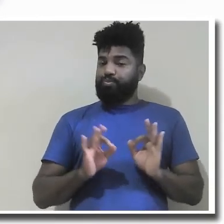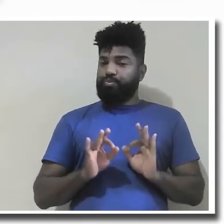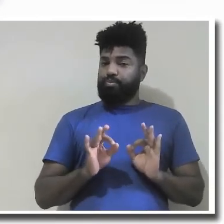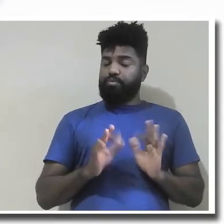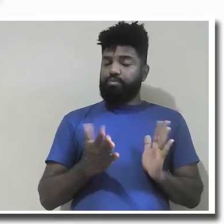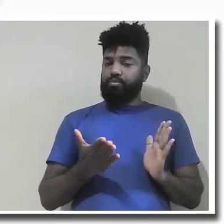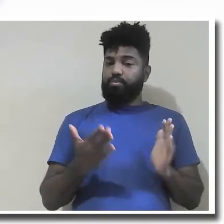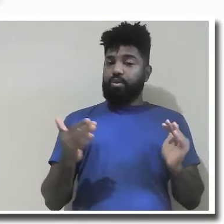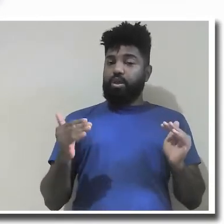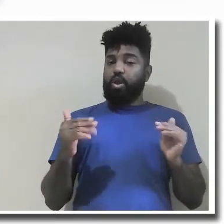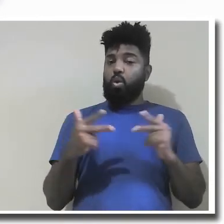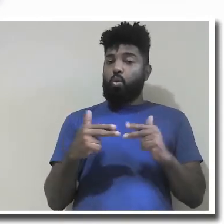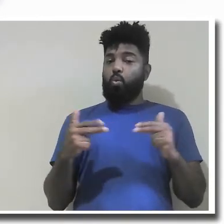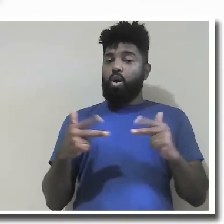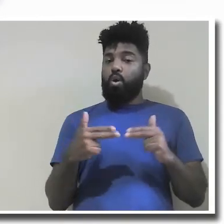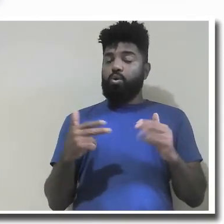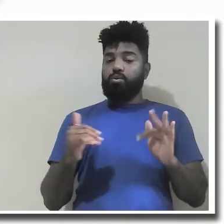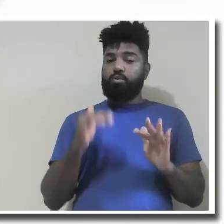respeitando essa igualdade.